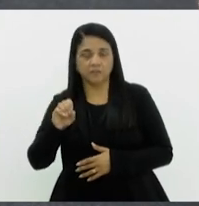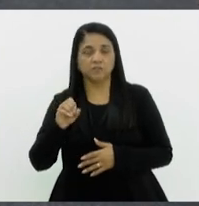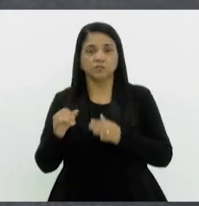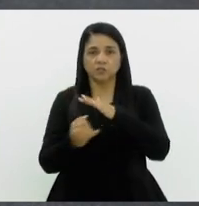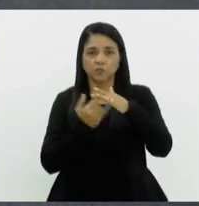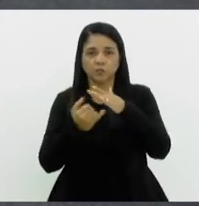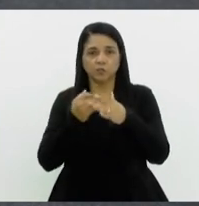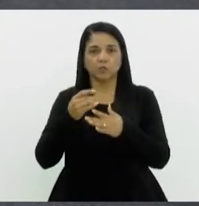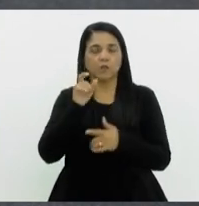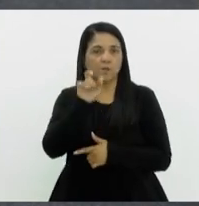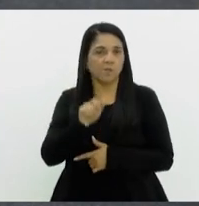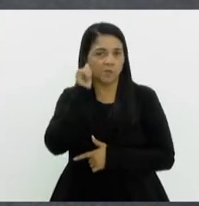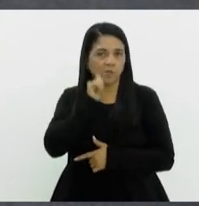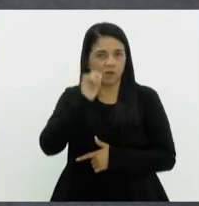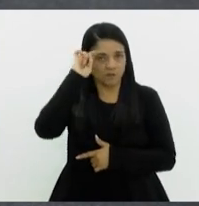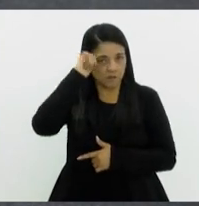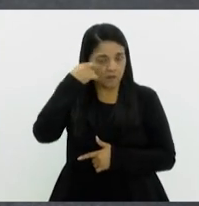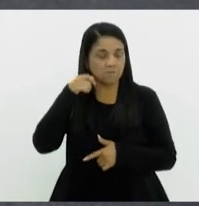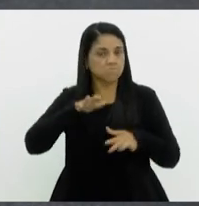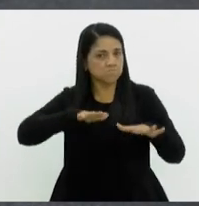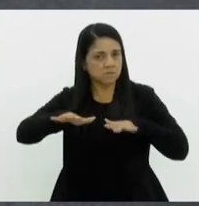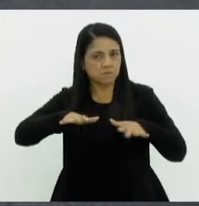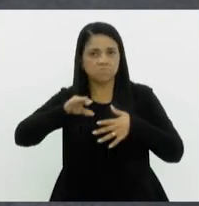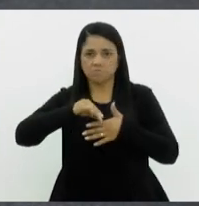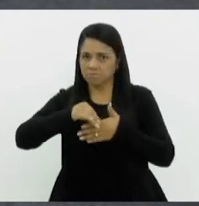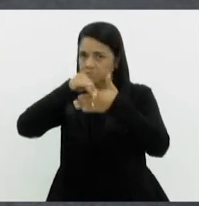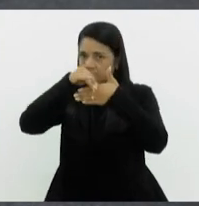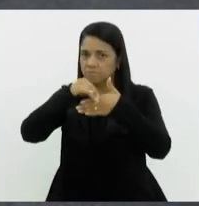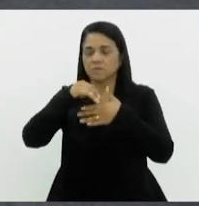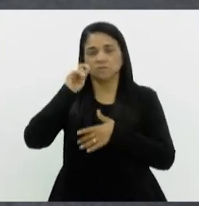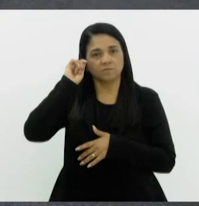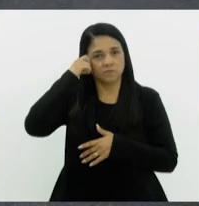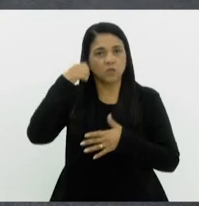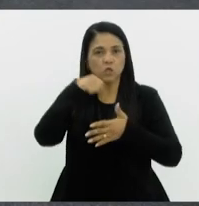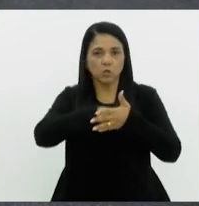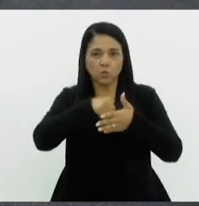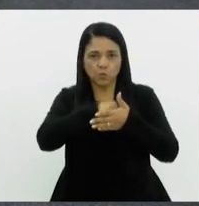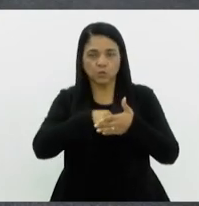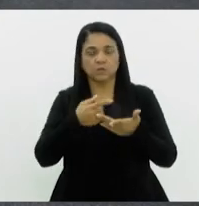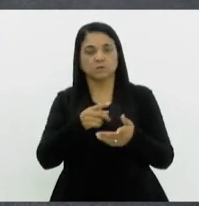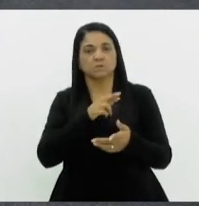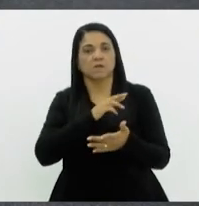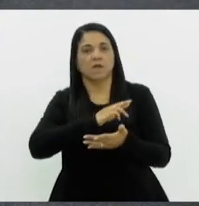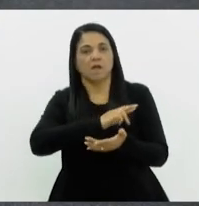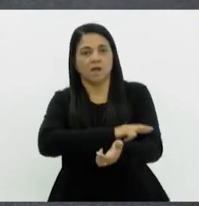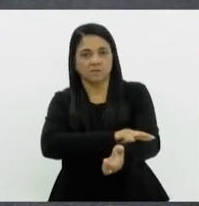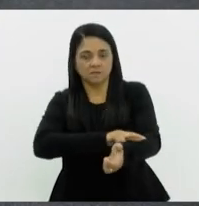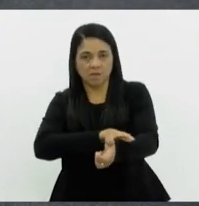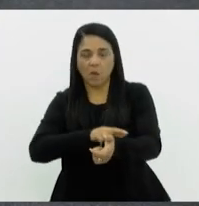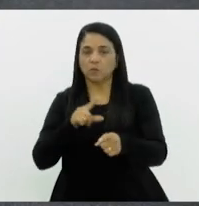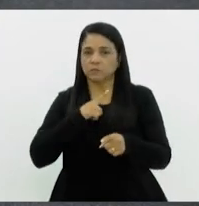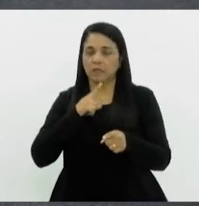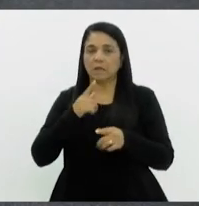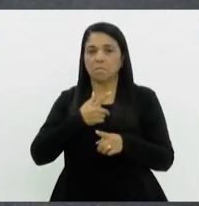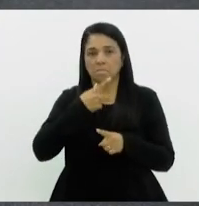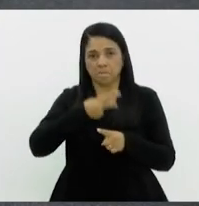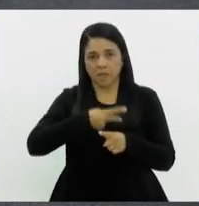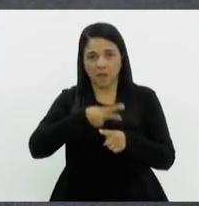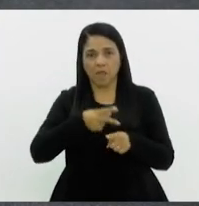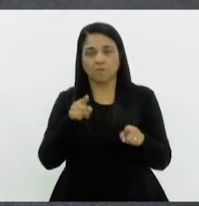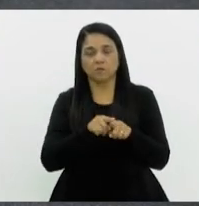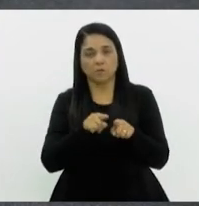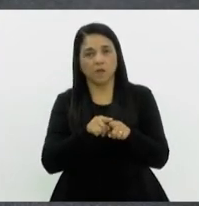vasta militância no movimento negro e na luta raciais. Tem prêmios em honrarias, como doutora honoris